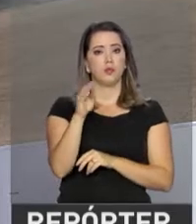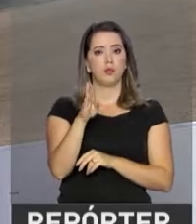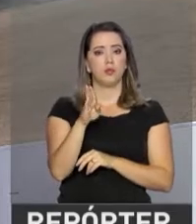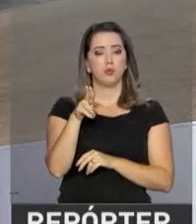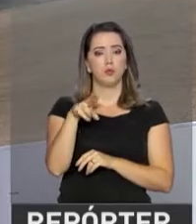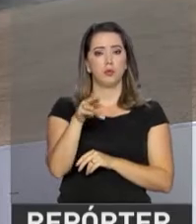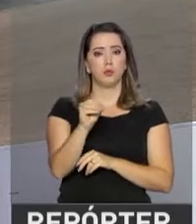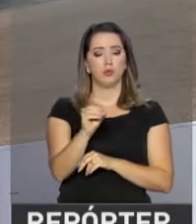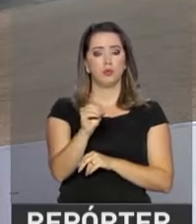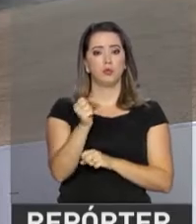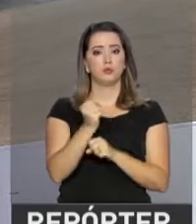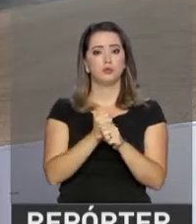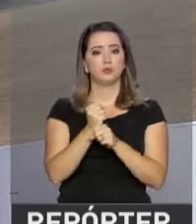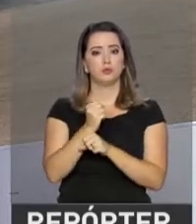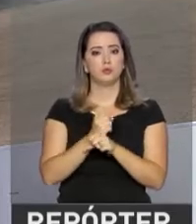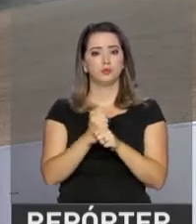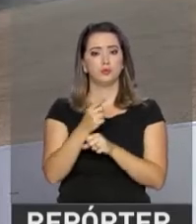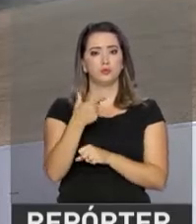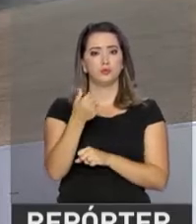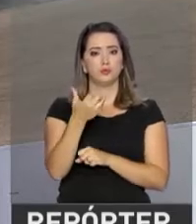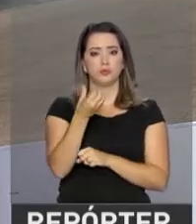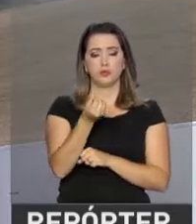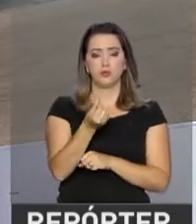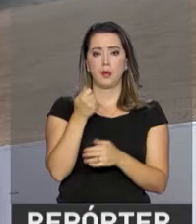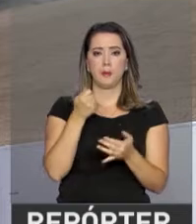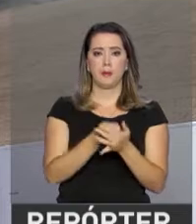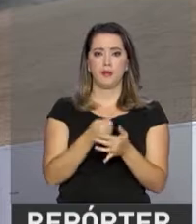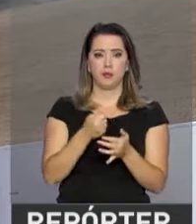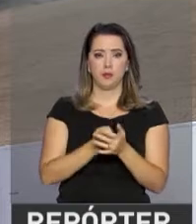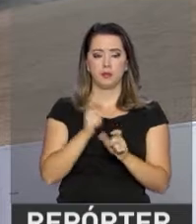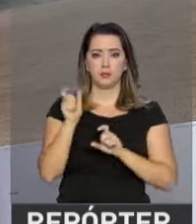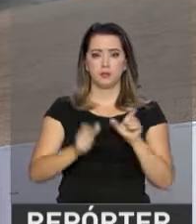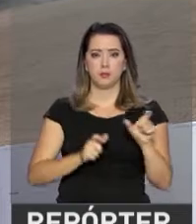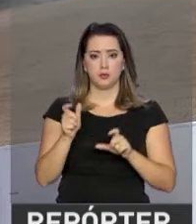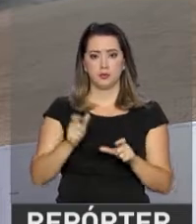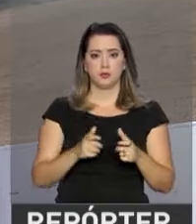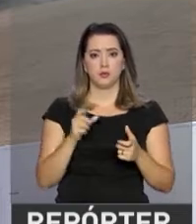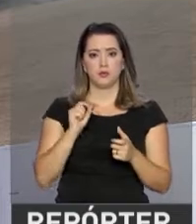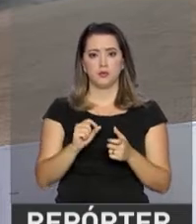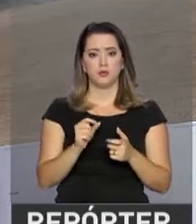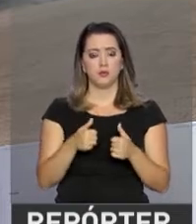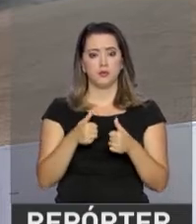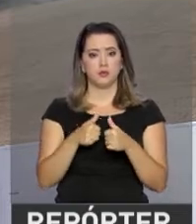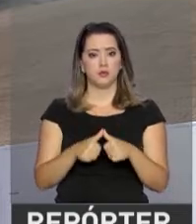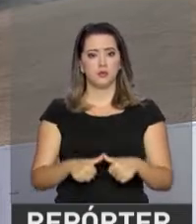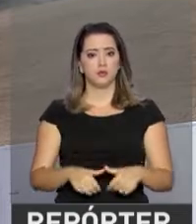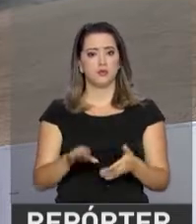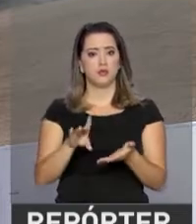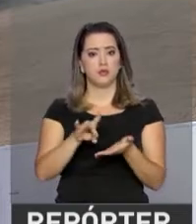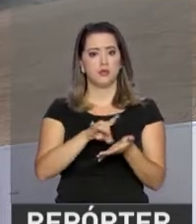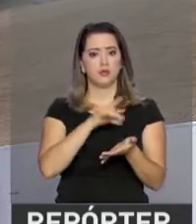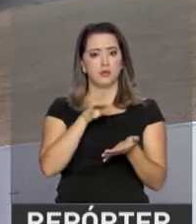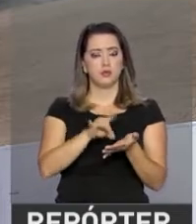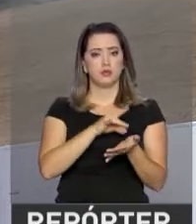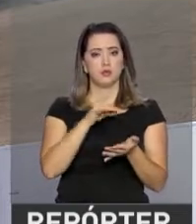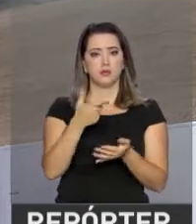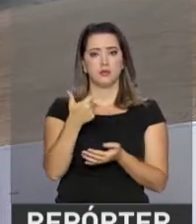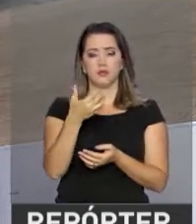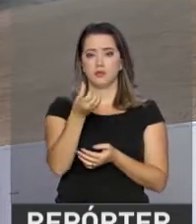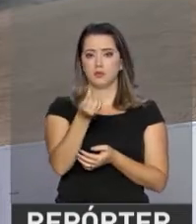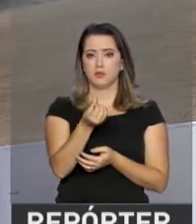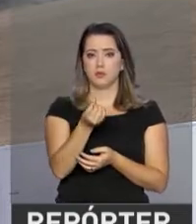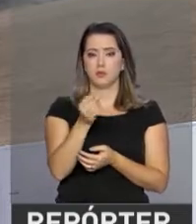pis/pasep ano base 2006 ele é pago para os trabalhadores que estavam inscritos em 2016 no